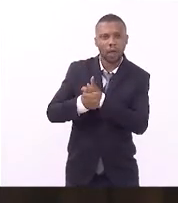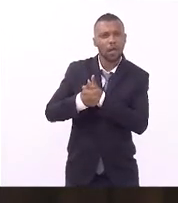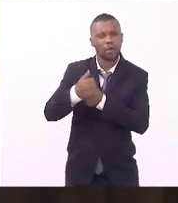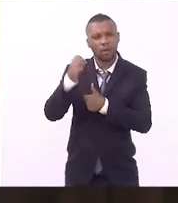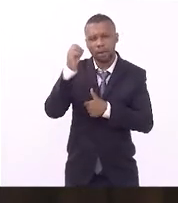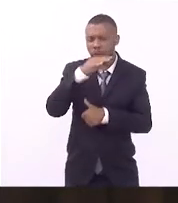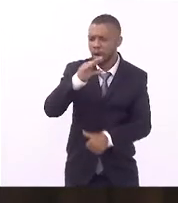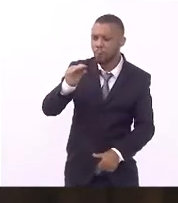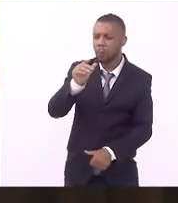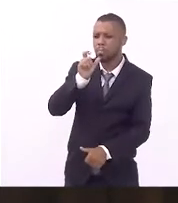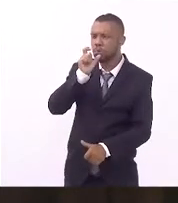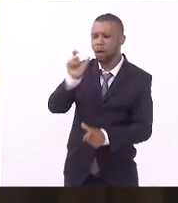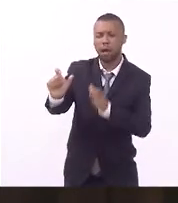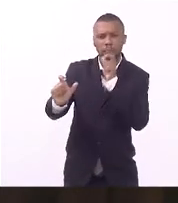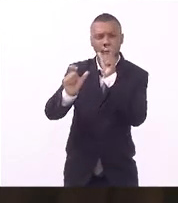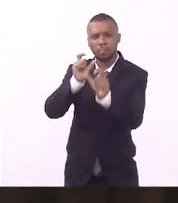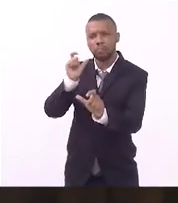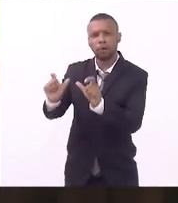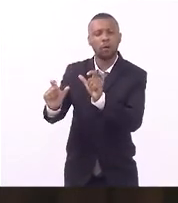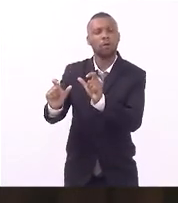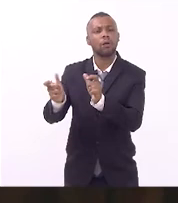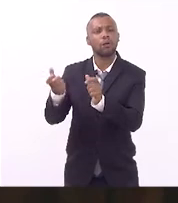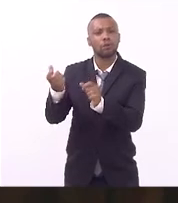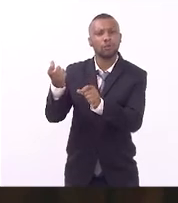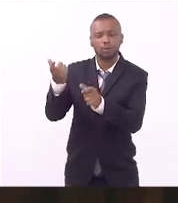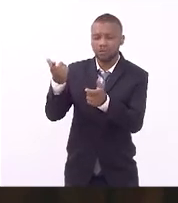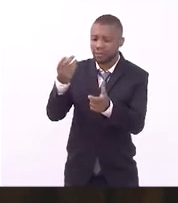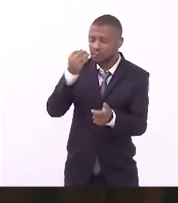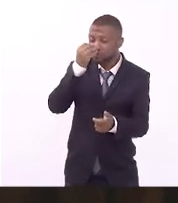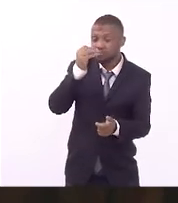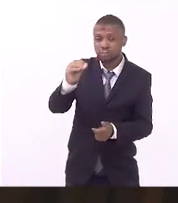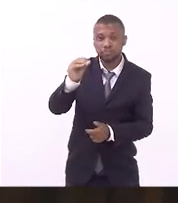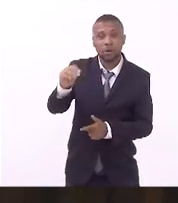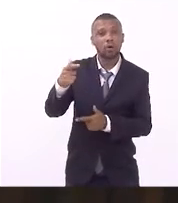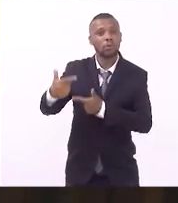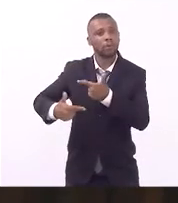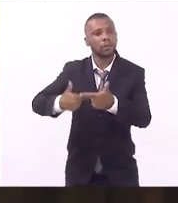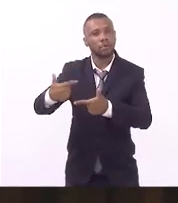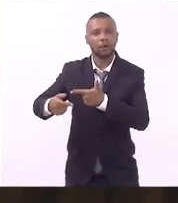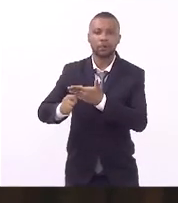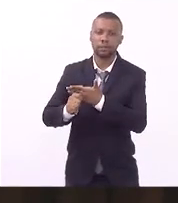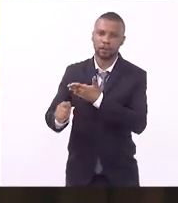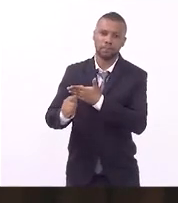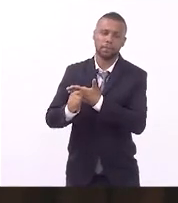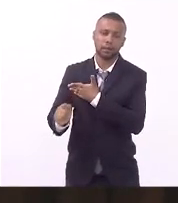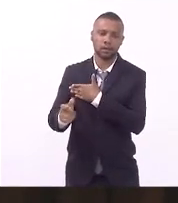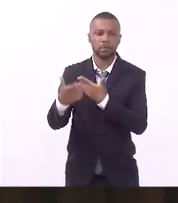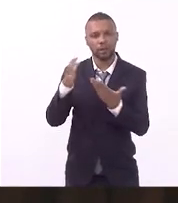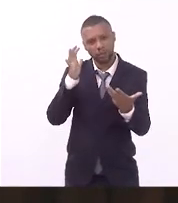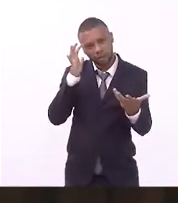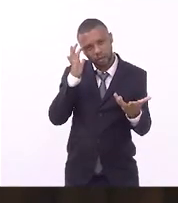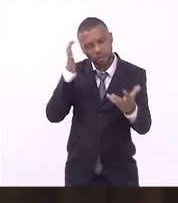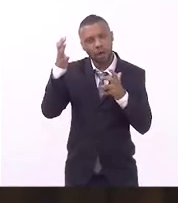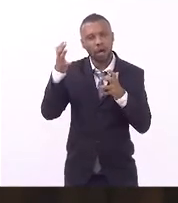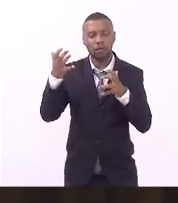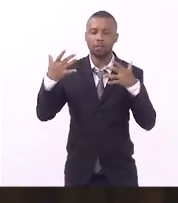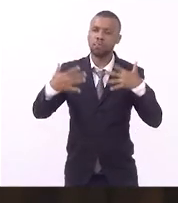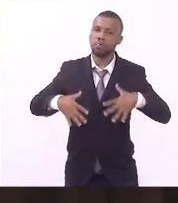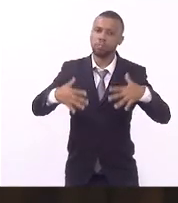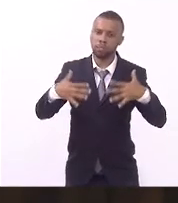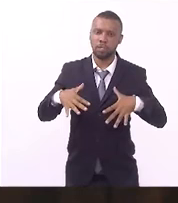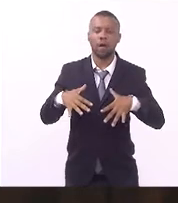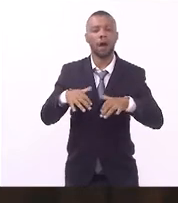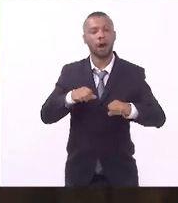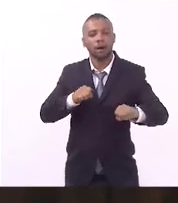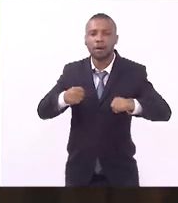agressões verbais a jornalistas e cenas de descrédito do trabalho da imprensa. Diante desse cenário tenebroso, a luta em defesa